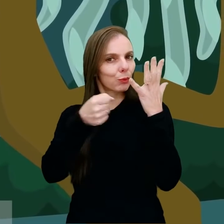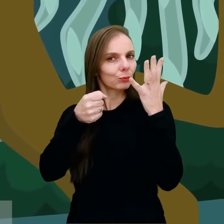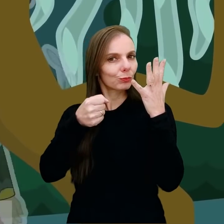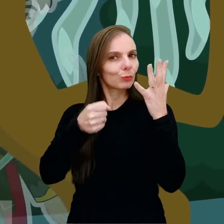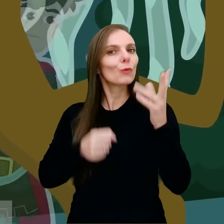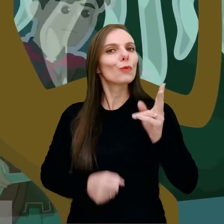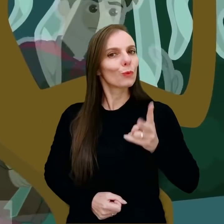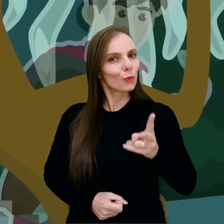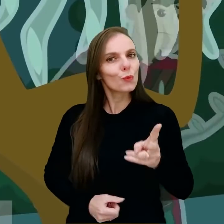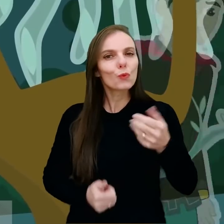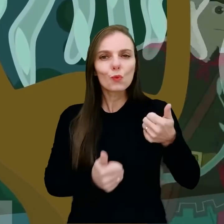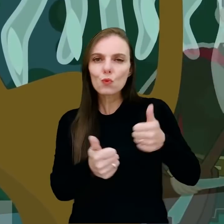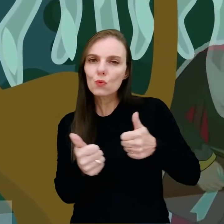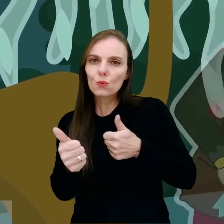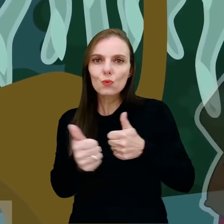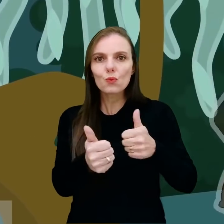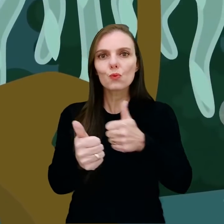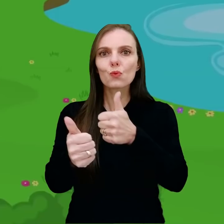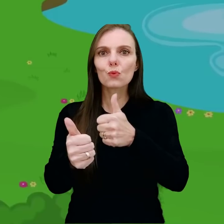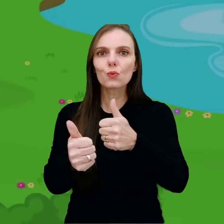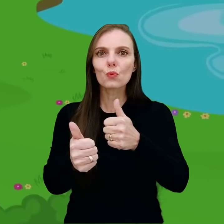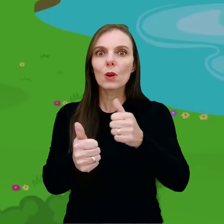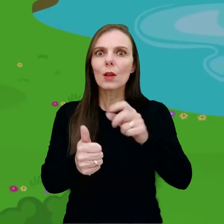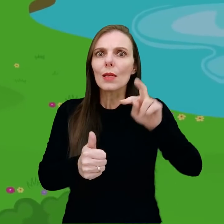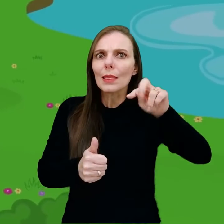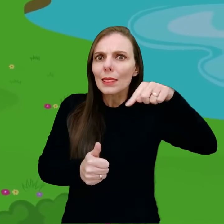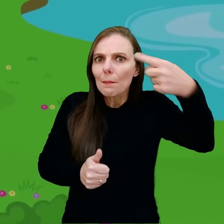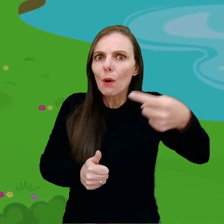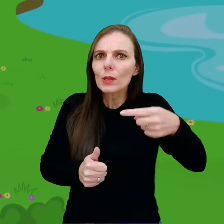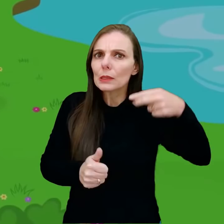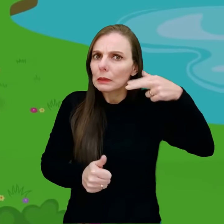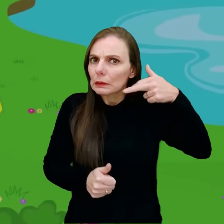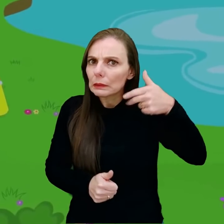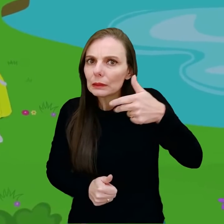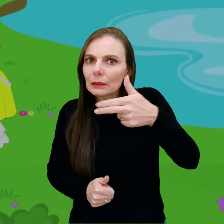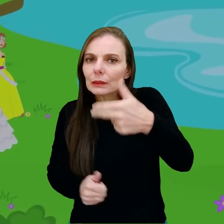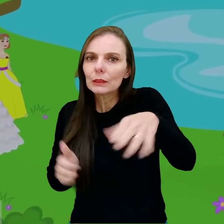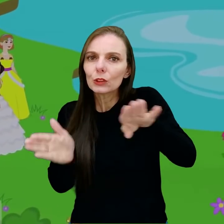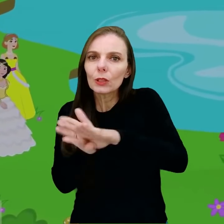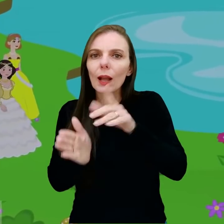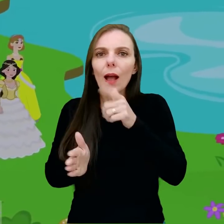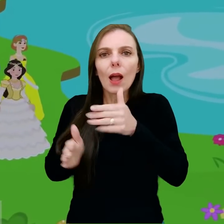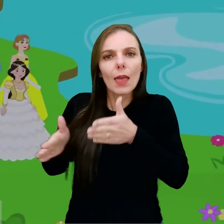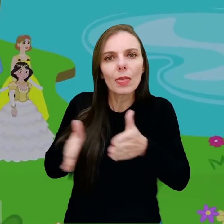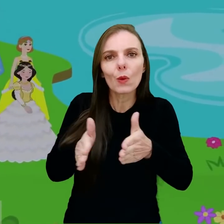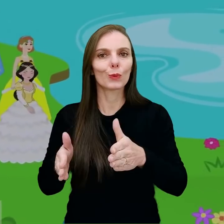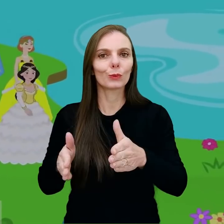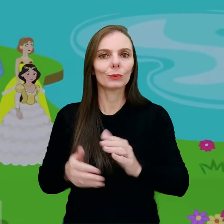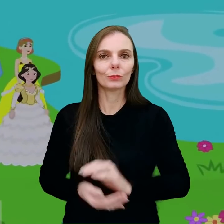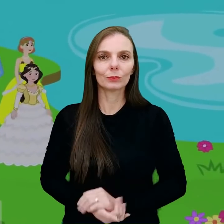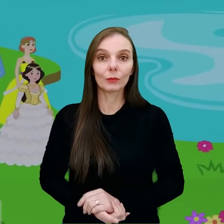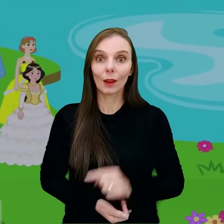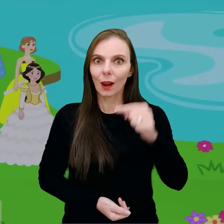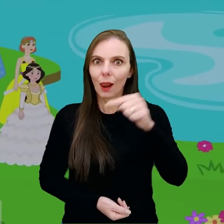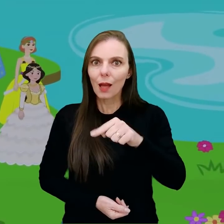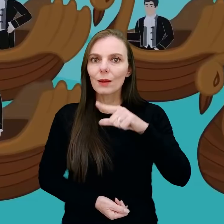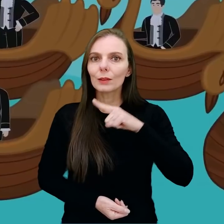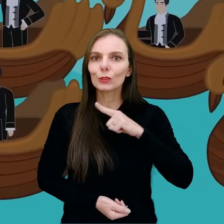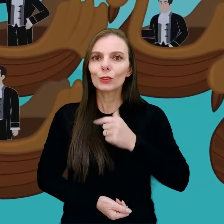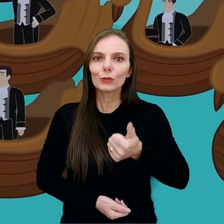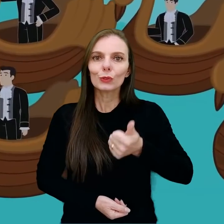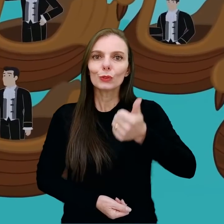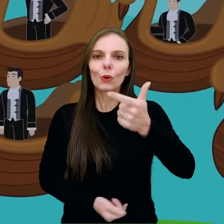galho e continuou seguindo as princesas. Depois de uma longa caminhada, elas pararam na margem de um rio.